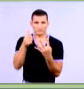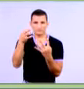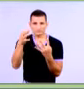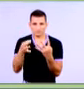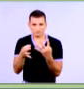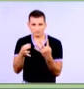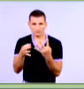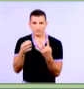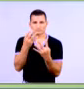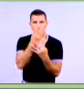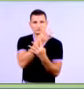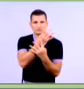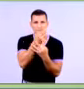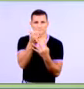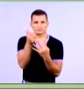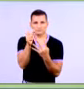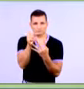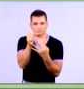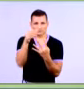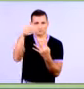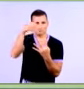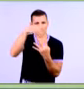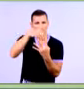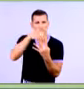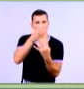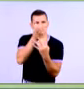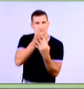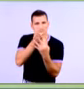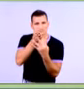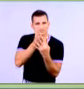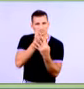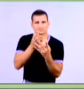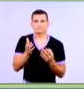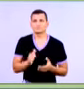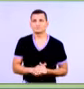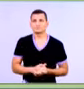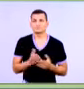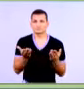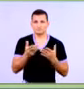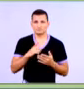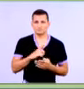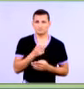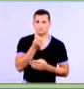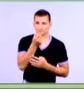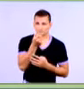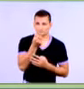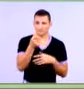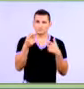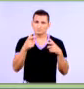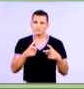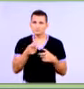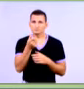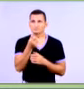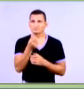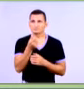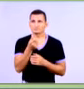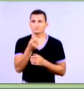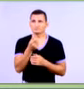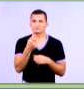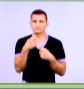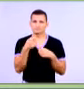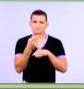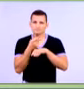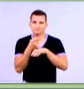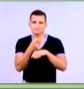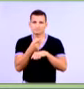ordenada entre o 4 e o 18? Aí eu vou falar o seguinte, olha, agora eu tenho a carta 6. Onde entra a carta 6? Então, eu tenho que